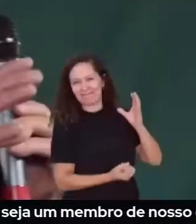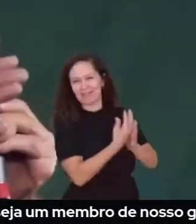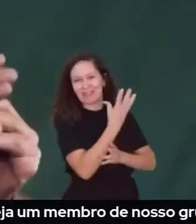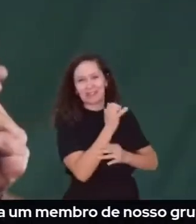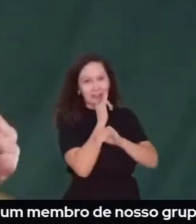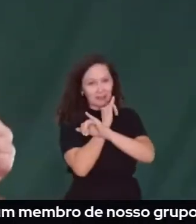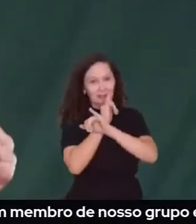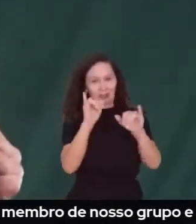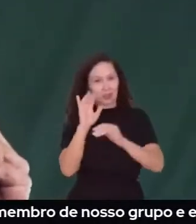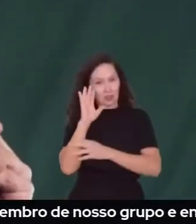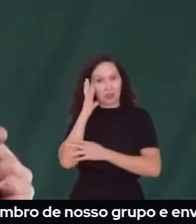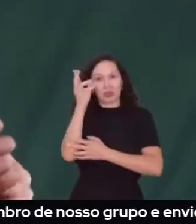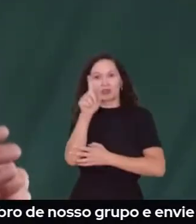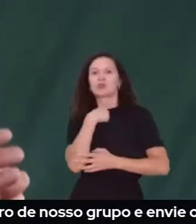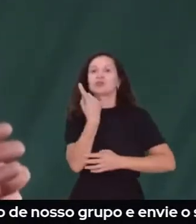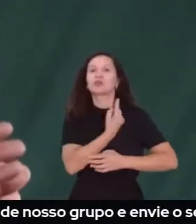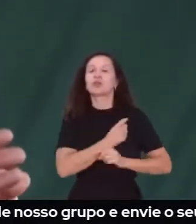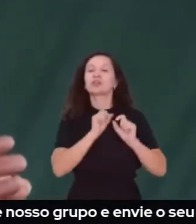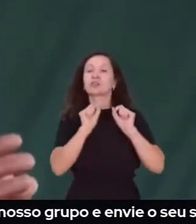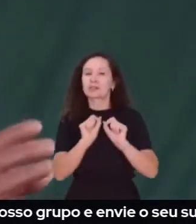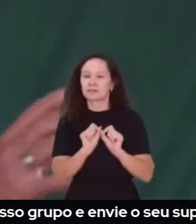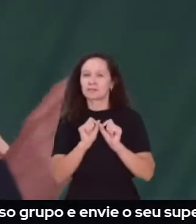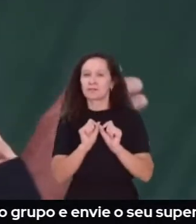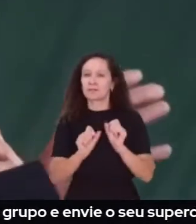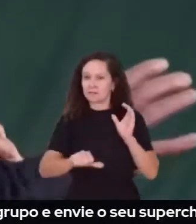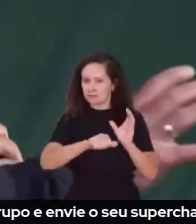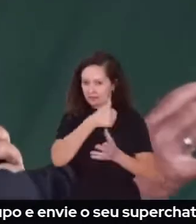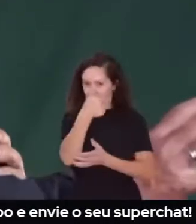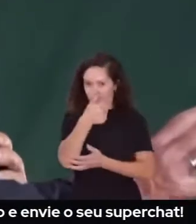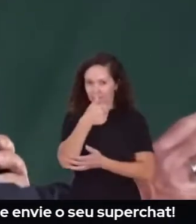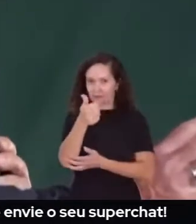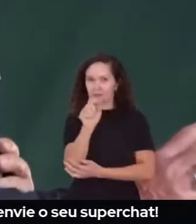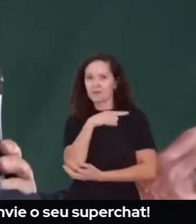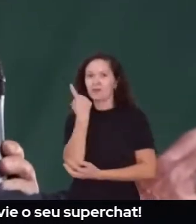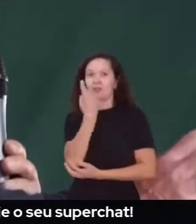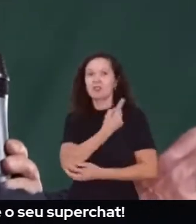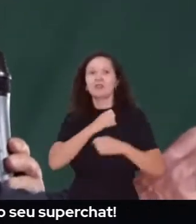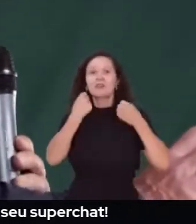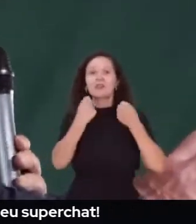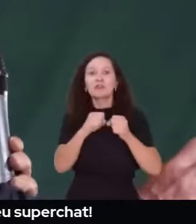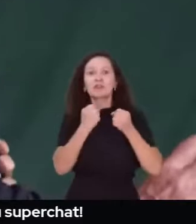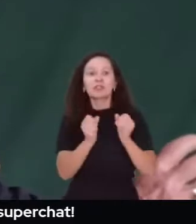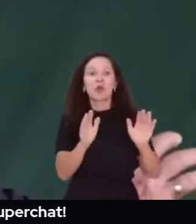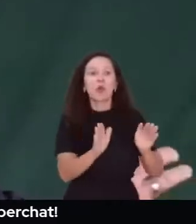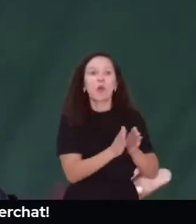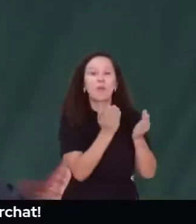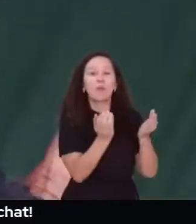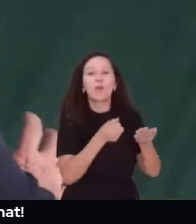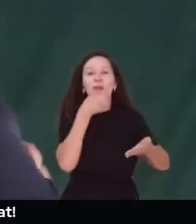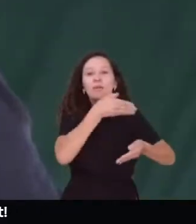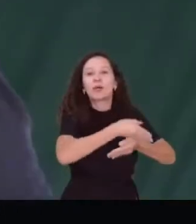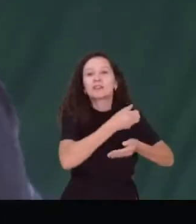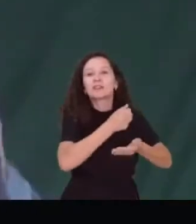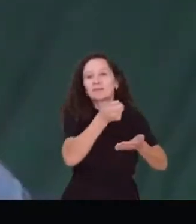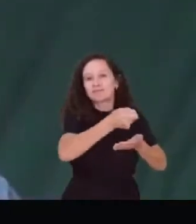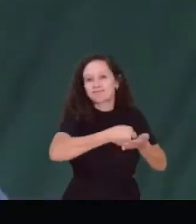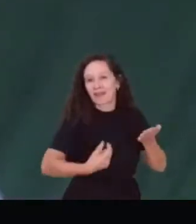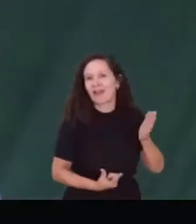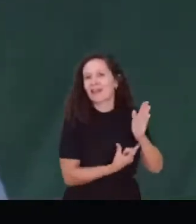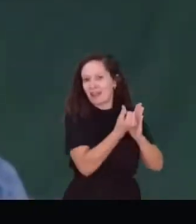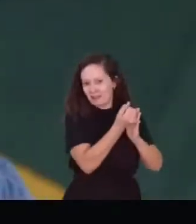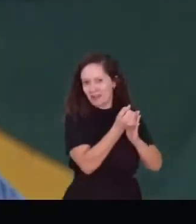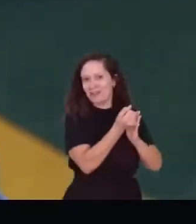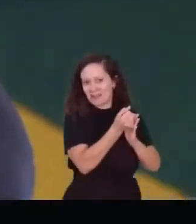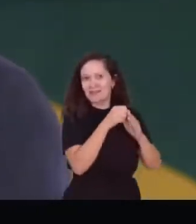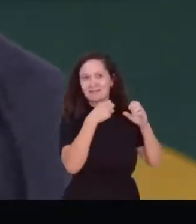assim. Primeiro, a gente vai ter que colocar o pobre no orçamento. O pobre tem que estar no orçamento